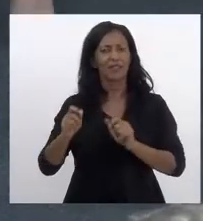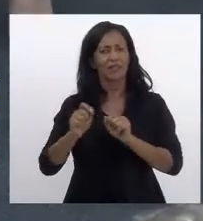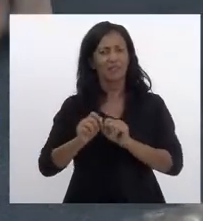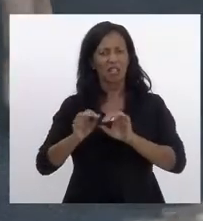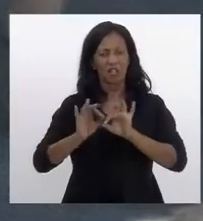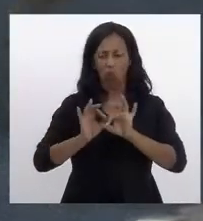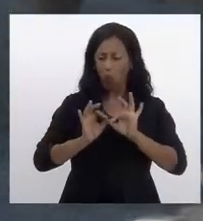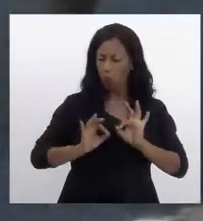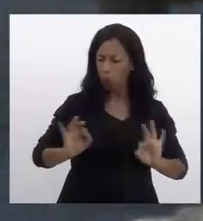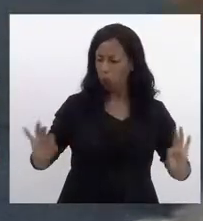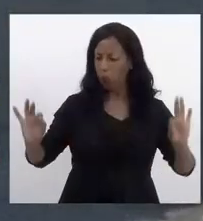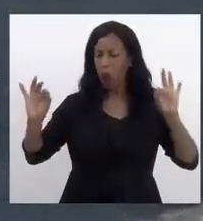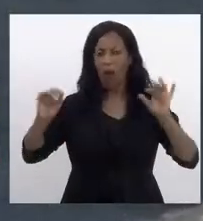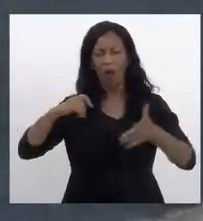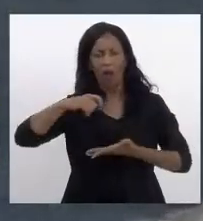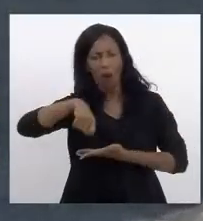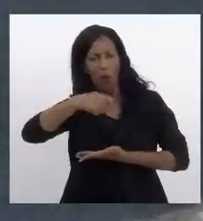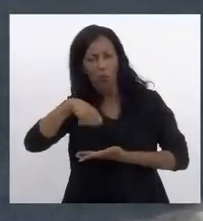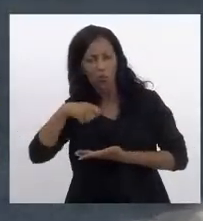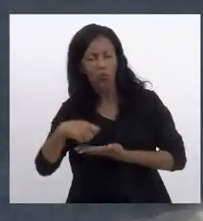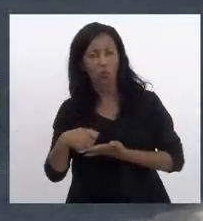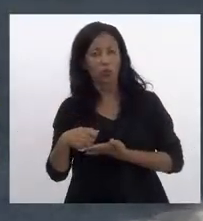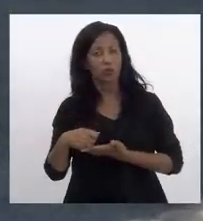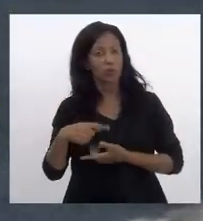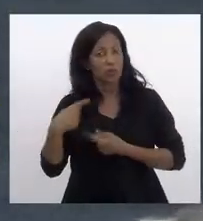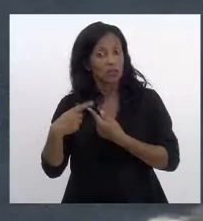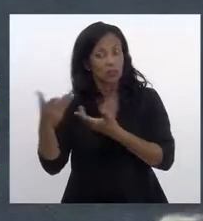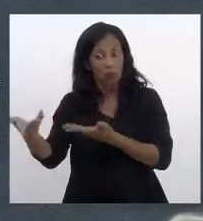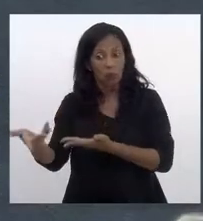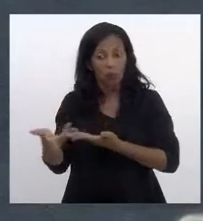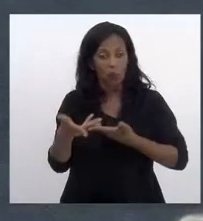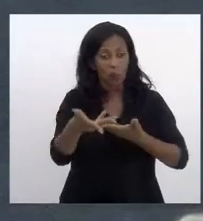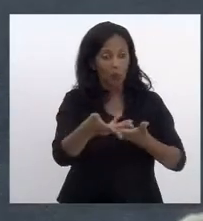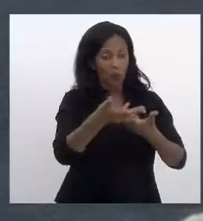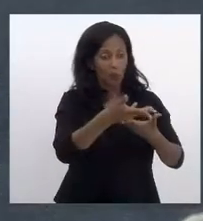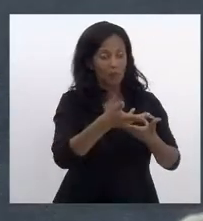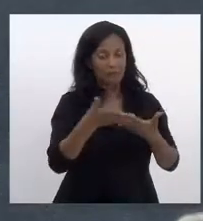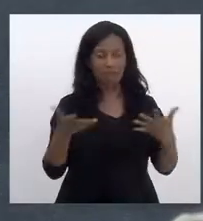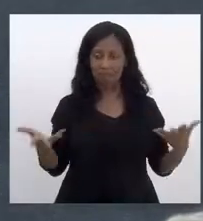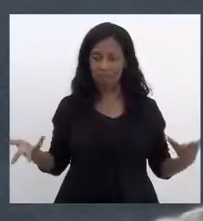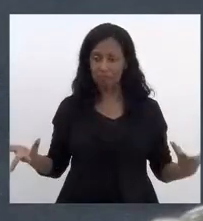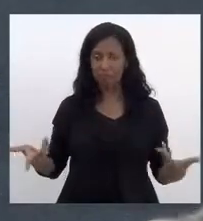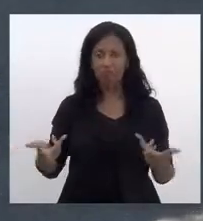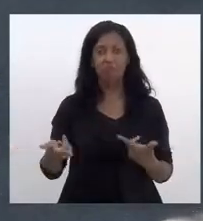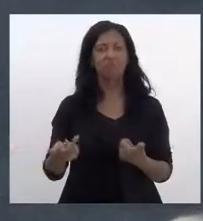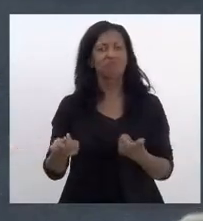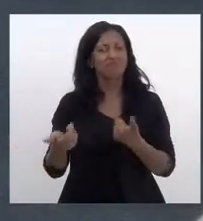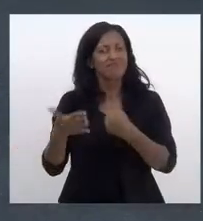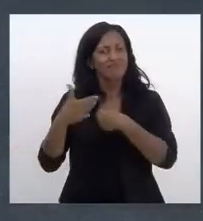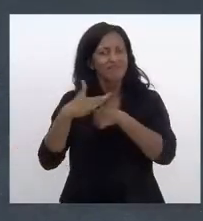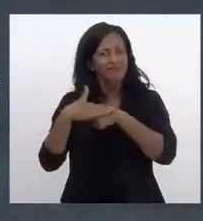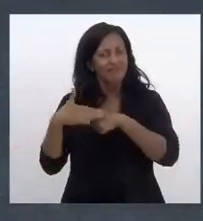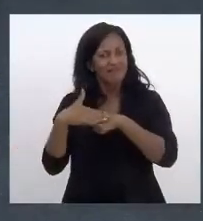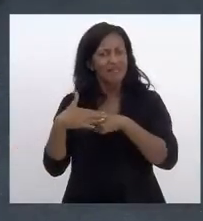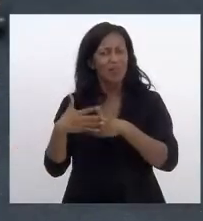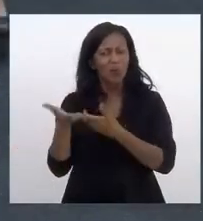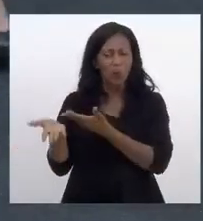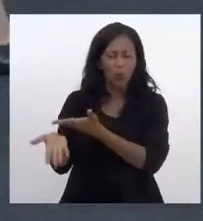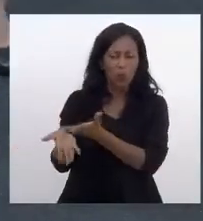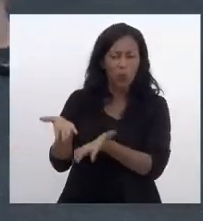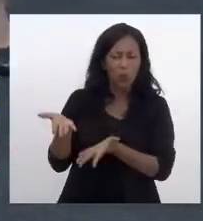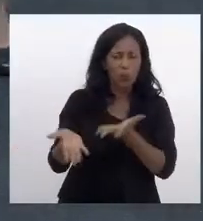Nobre lá do tribunal. E depois nos recebeu de uma forma assim, excepcionalmente né, carinhosa,